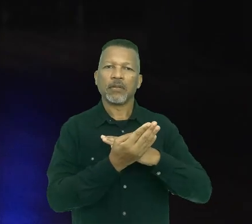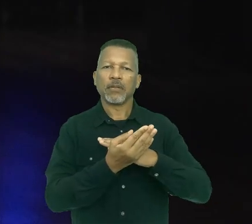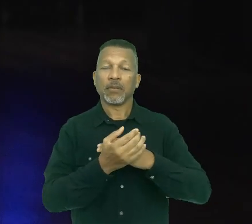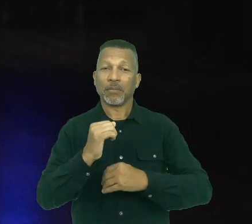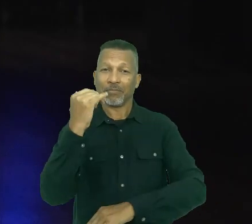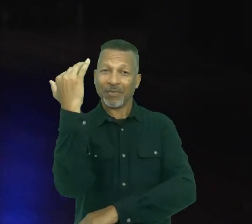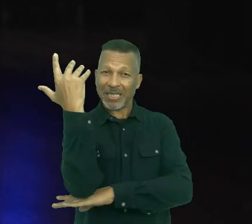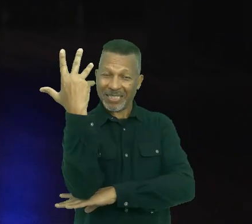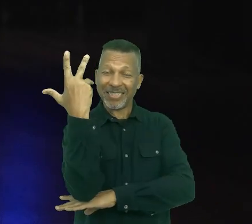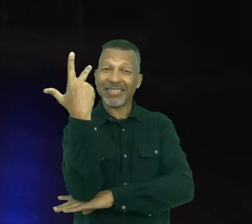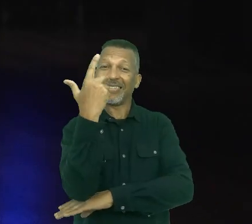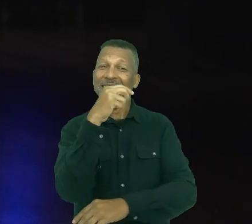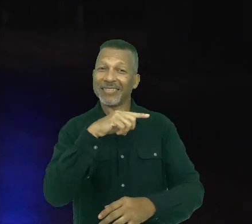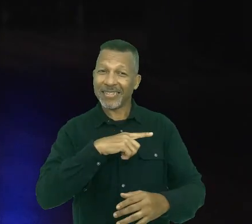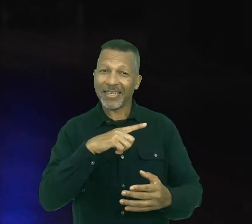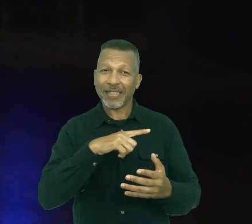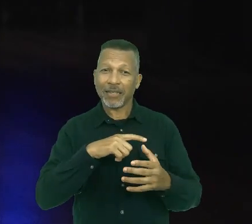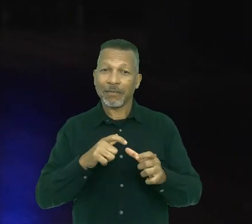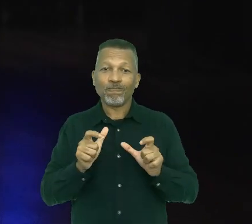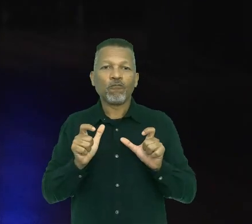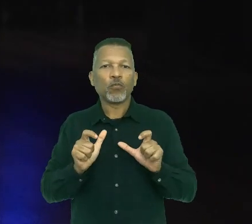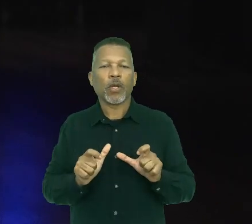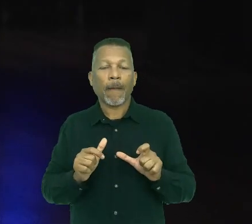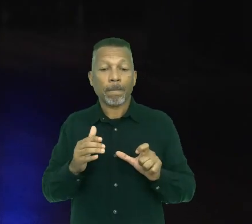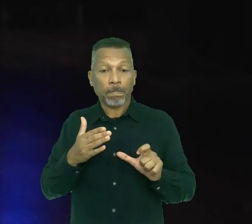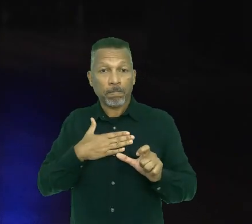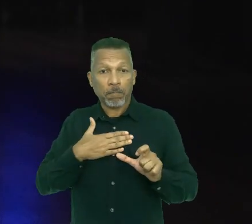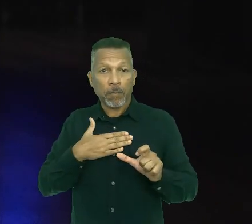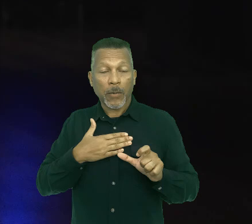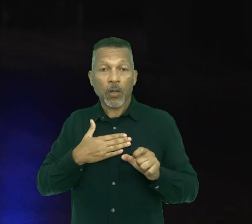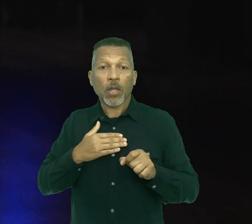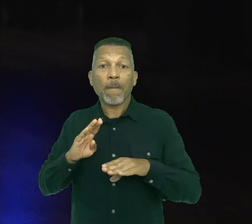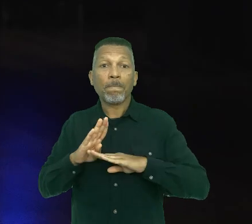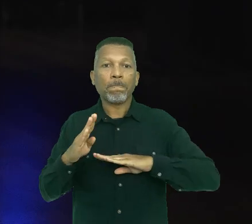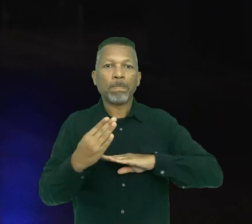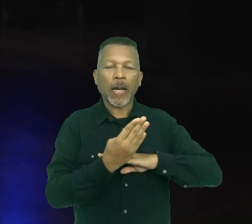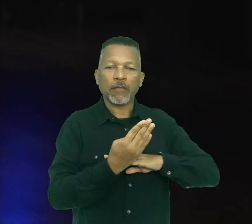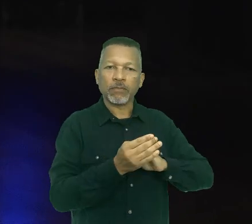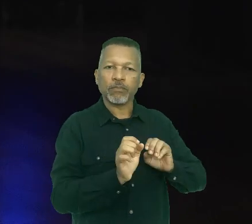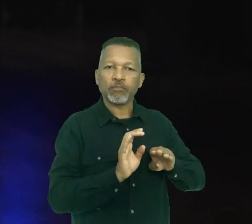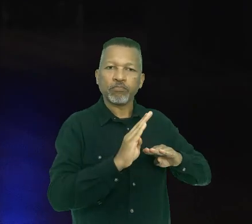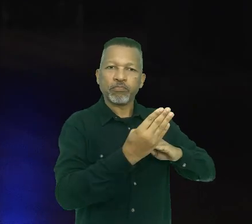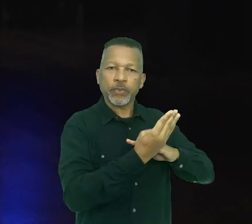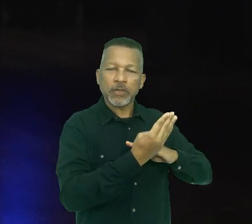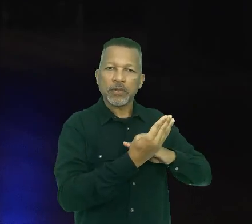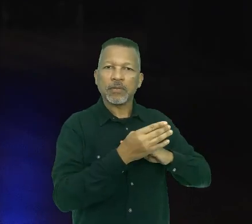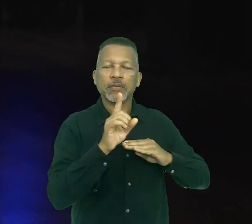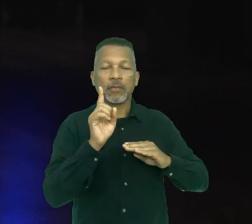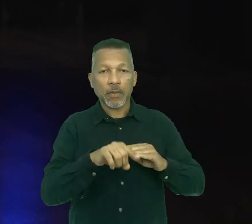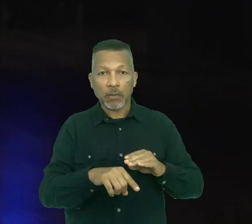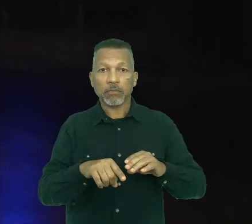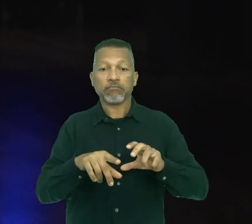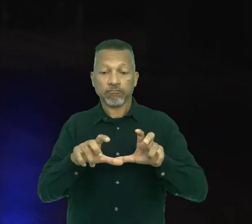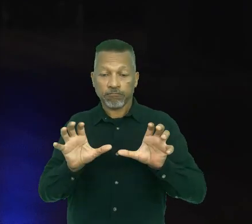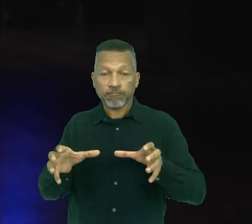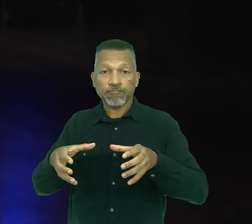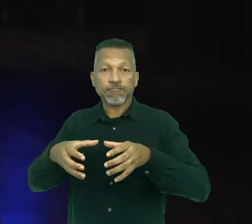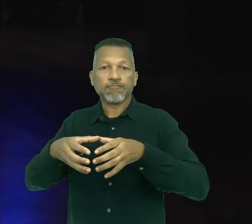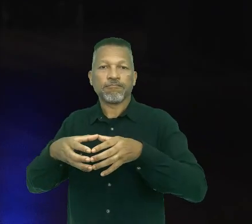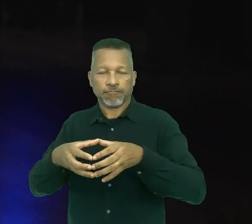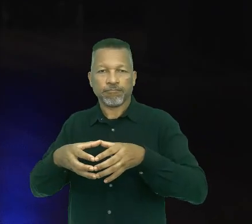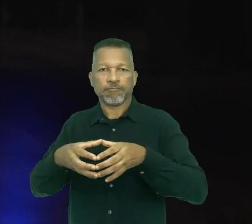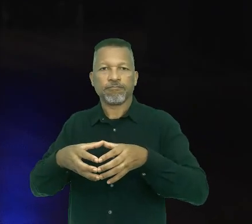essa questão territorialista e bairrista. Por exemplo, o grande celeiro cultural que é o Bom